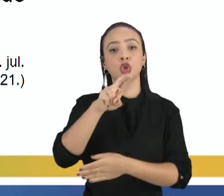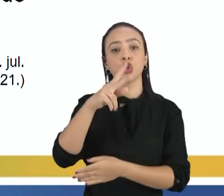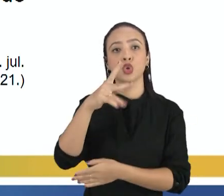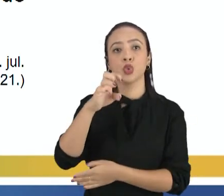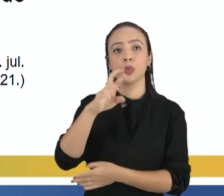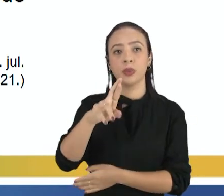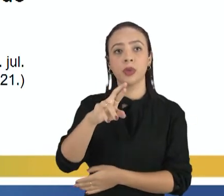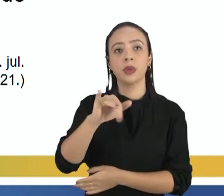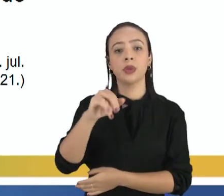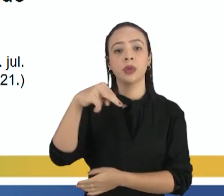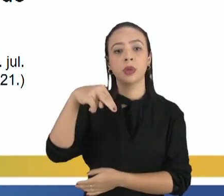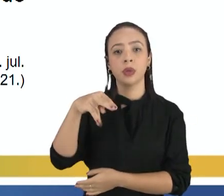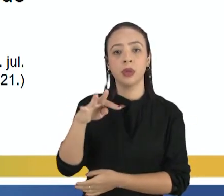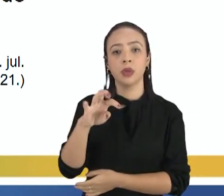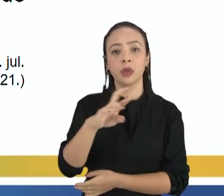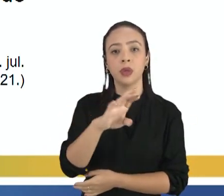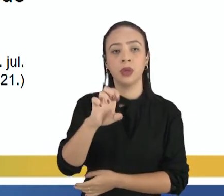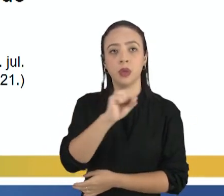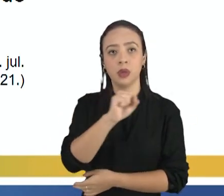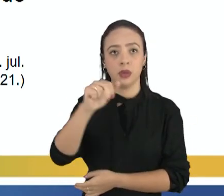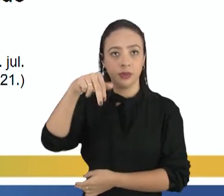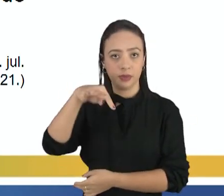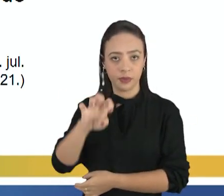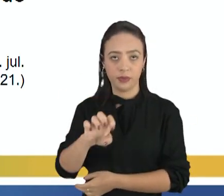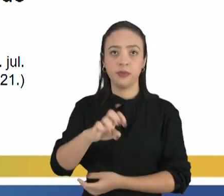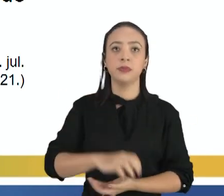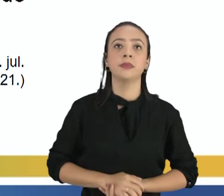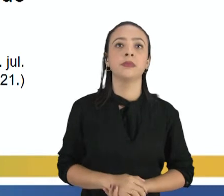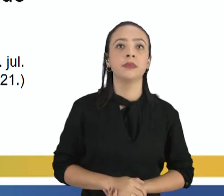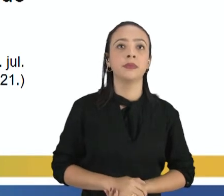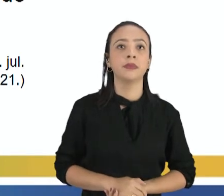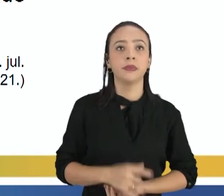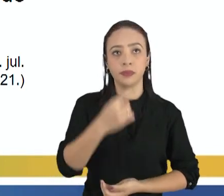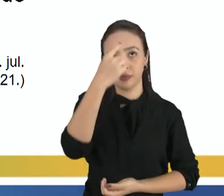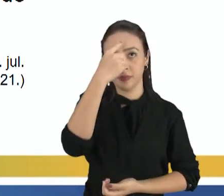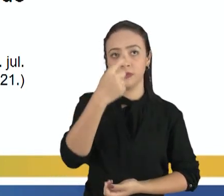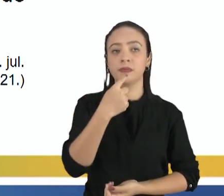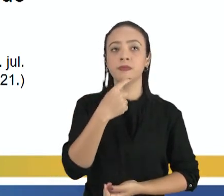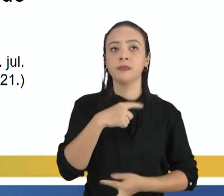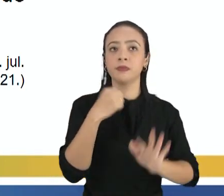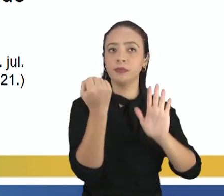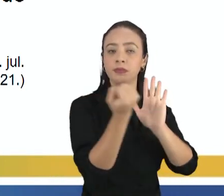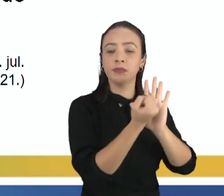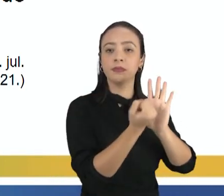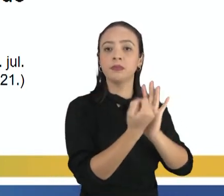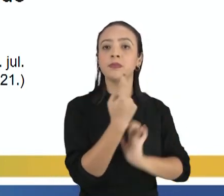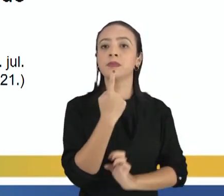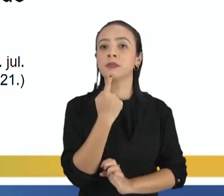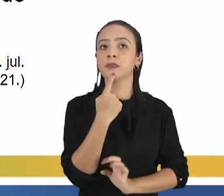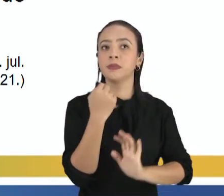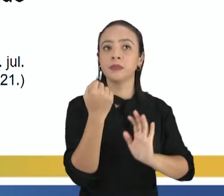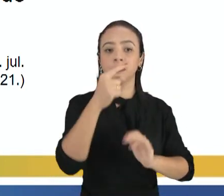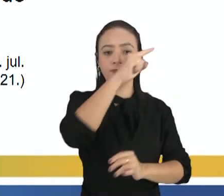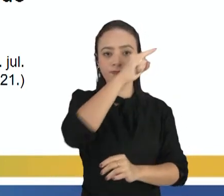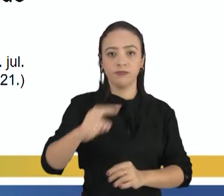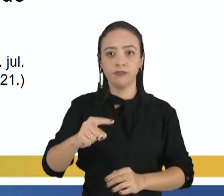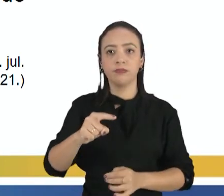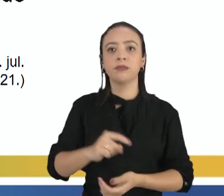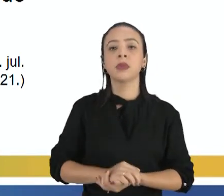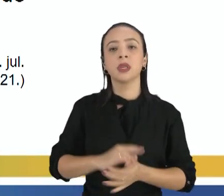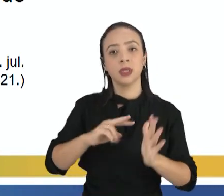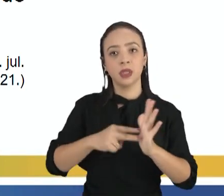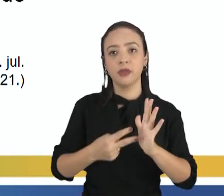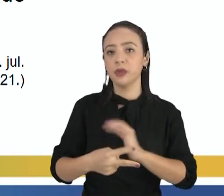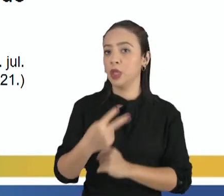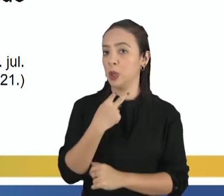na revista Super Interessante, editora Abril. Na imagem nós temos os símbolos, né, o vermelho e o corte no meio, diagonal, que já